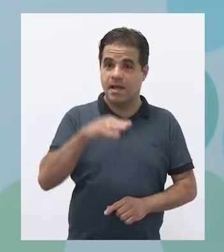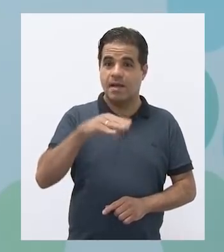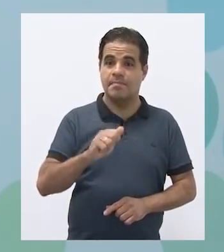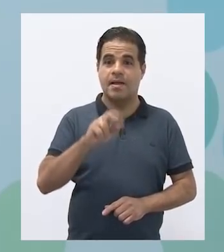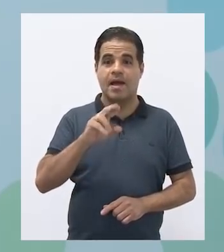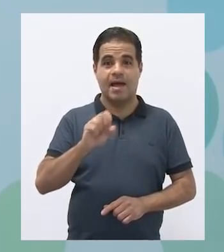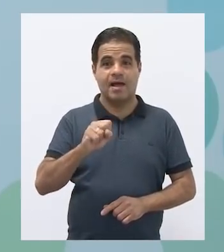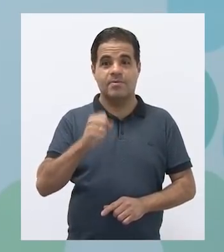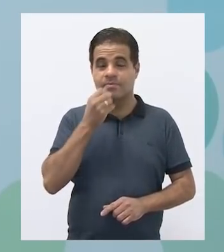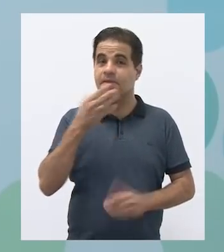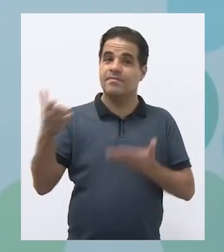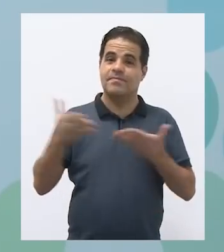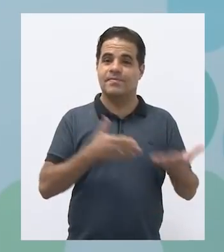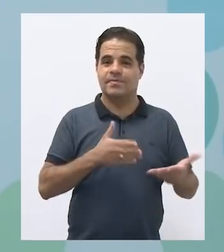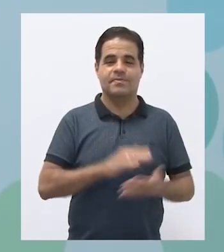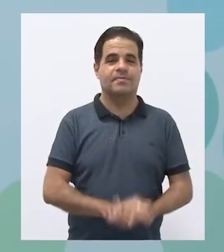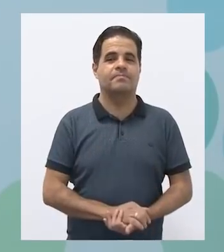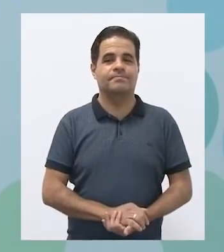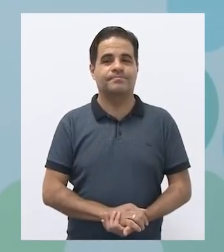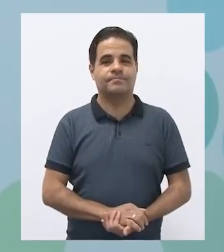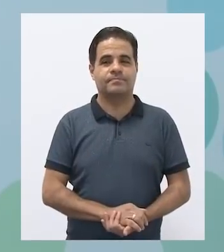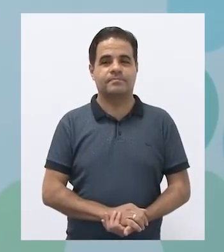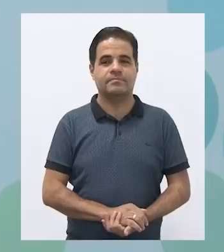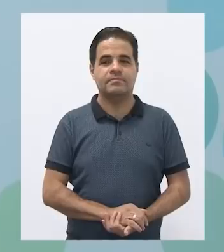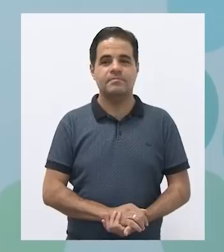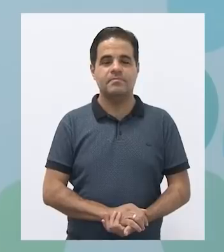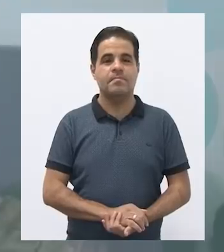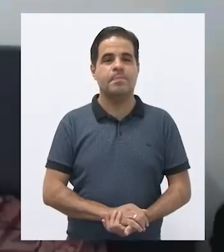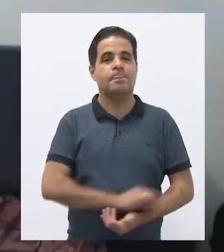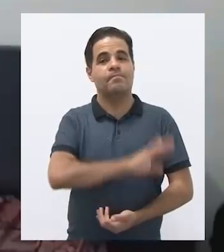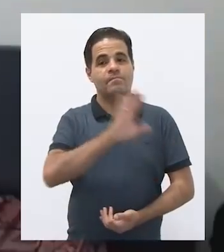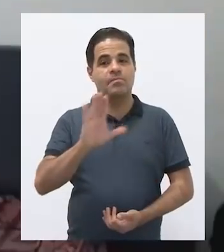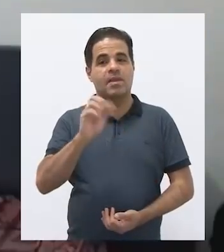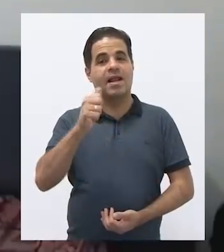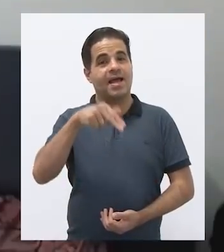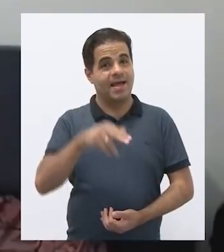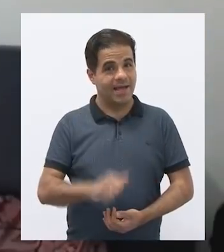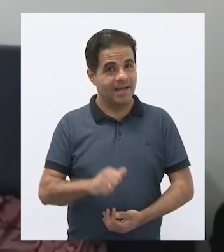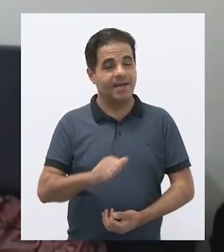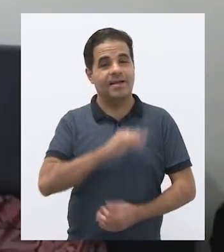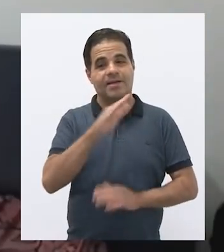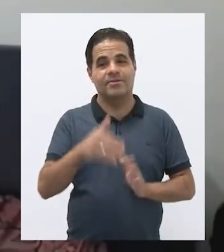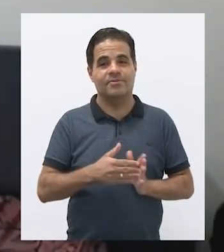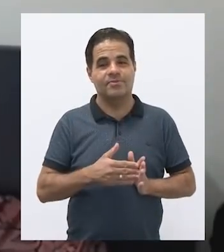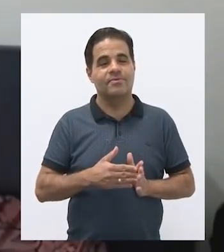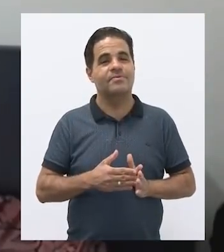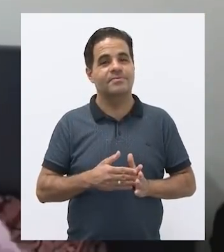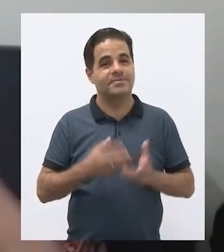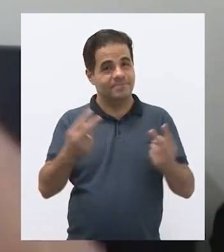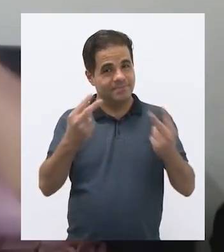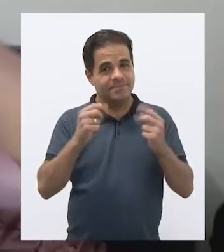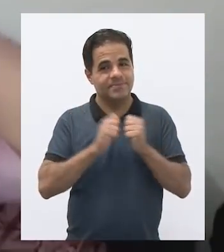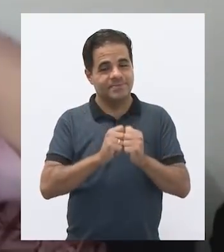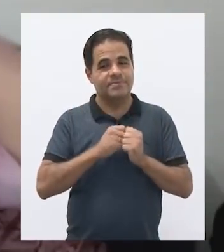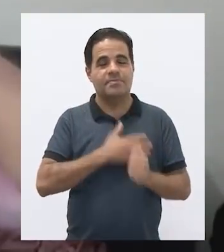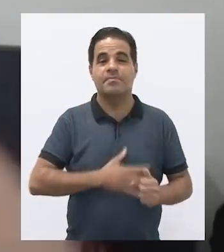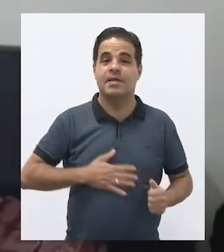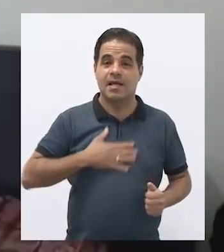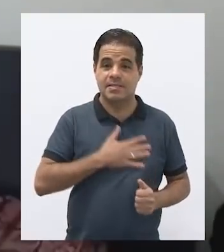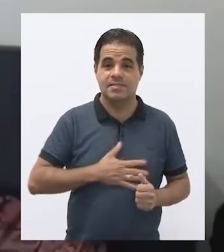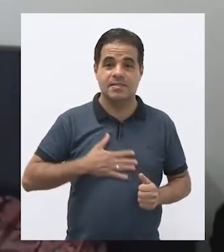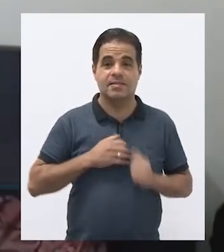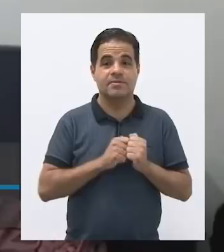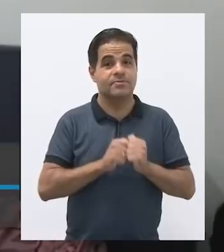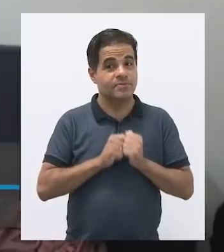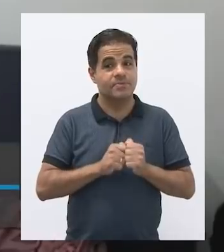bem-vindo. Olá, Ana. Olá a todos que estão aqui com a gente. É um prazer estar aqui com